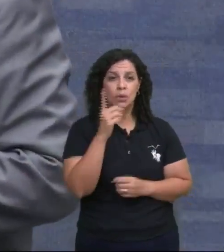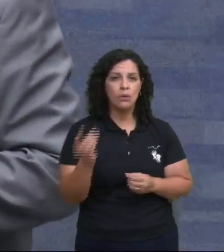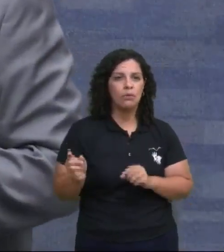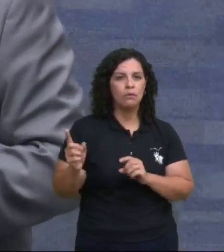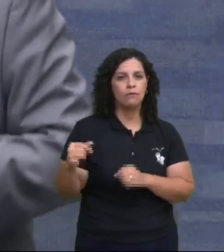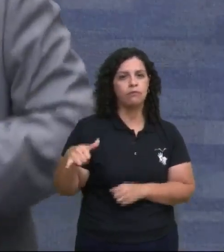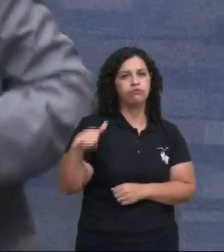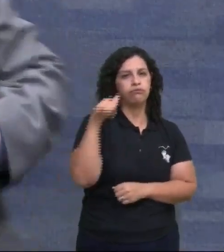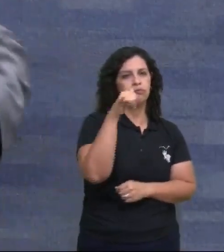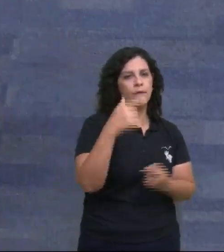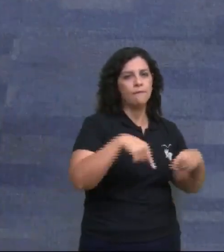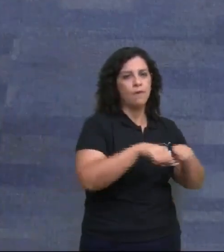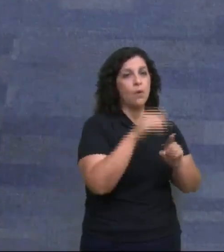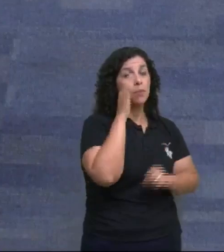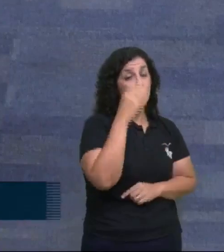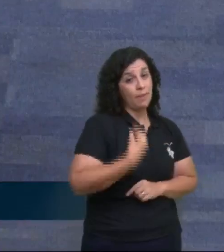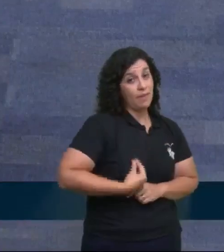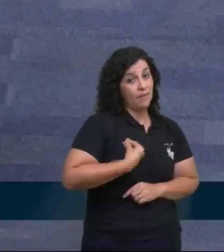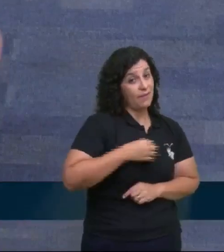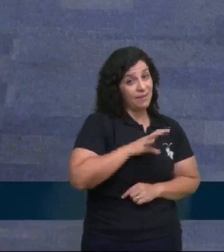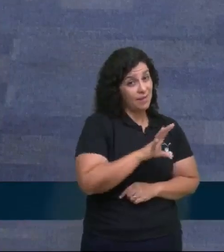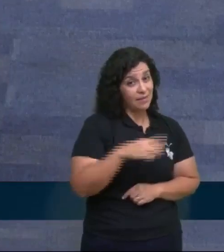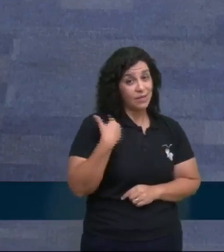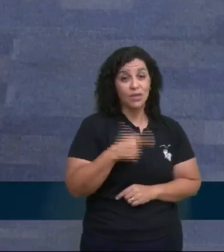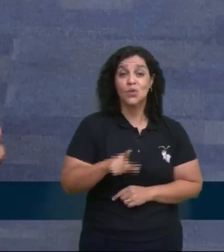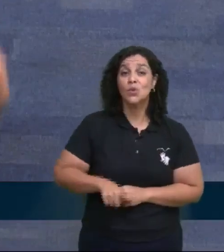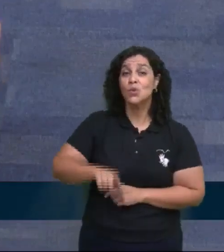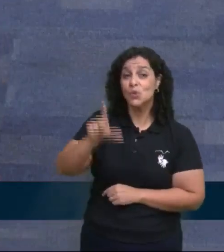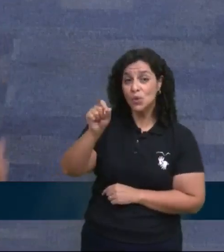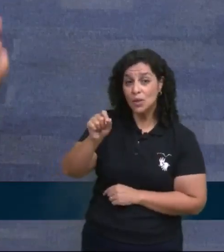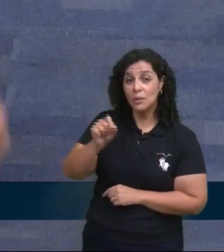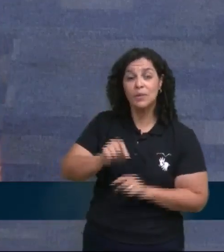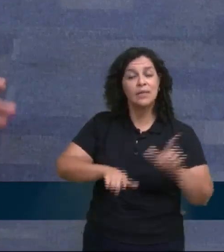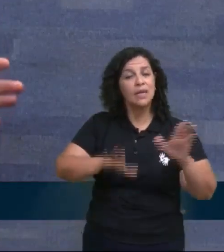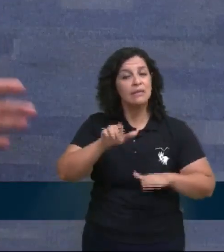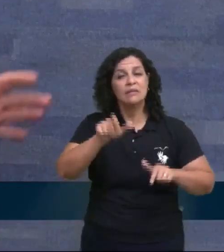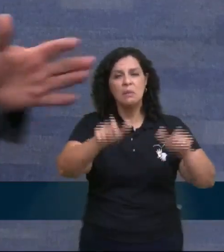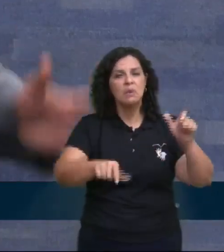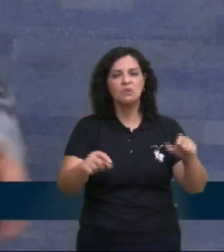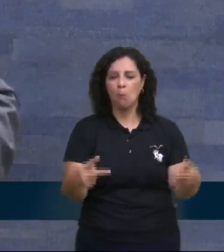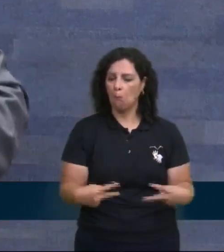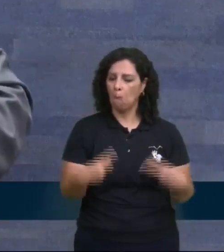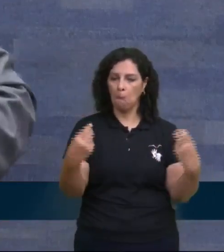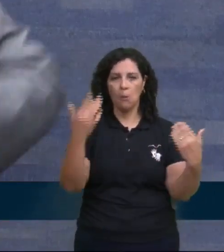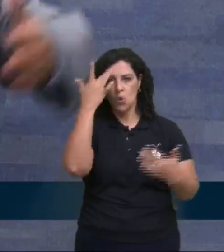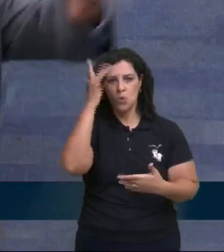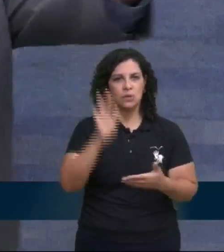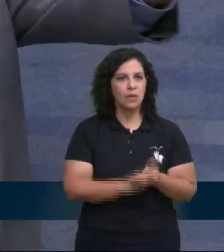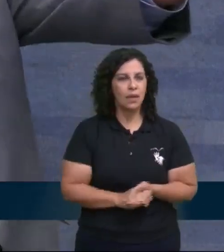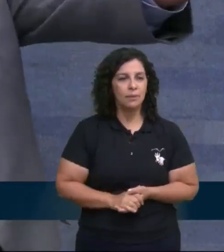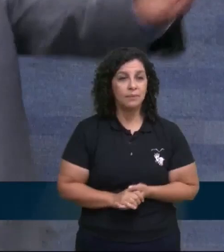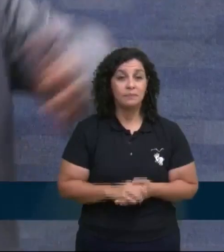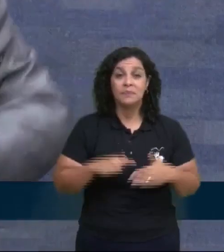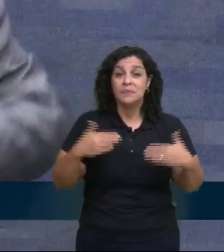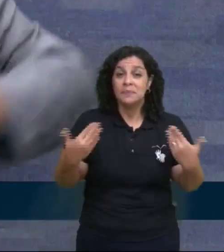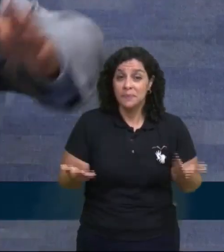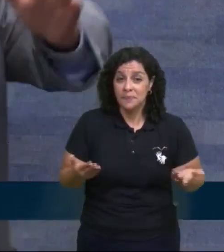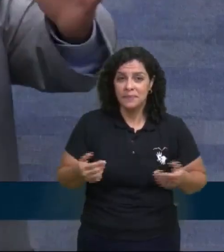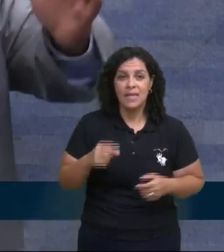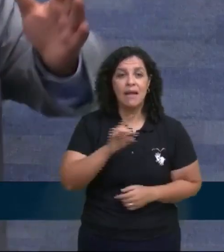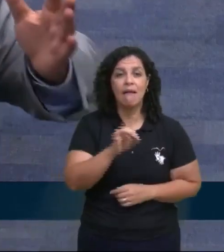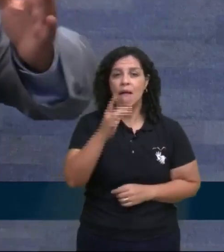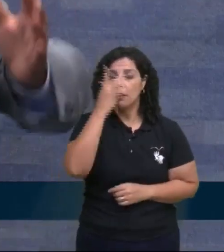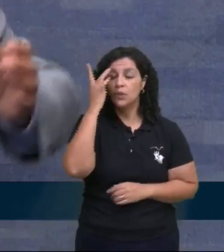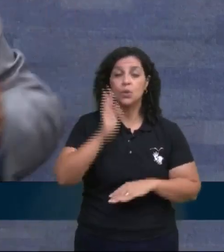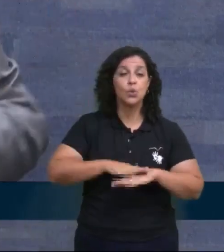Curitiba. Essa é a vida que a gente tem, que a gente escolheu e que muitas vezes as pessoas não sabem. Mas, enfim, cada um faz